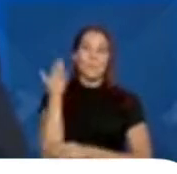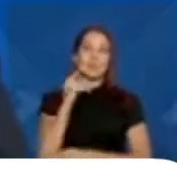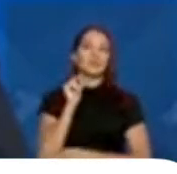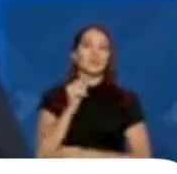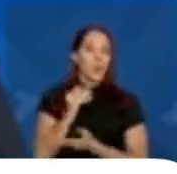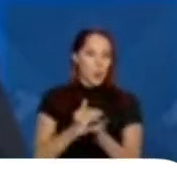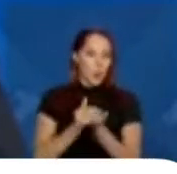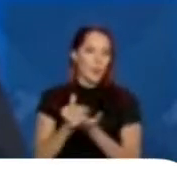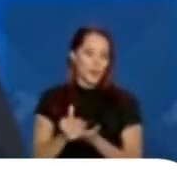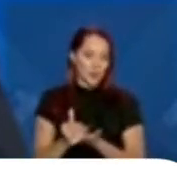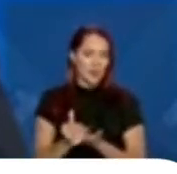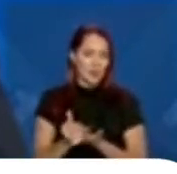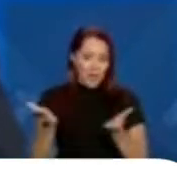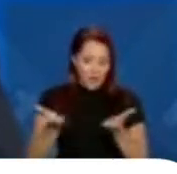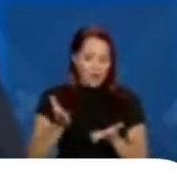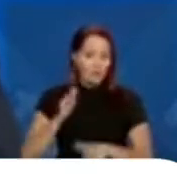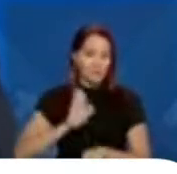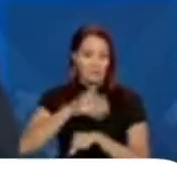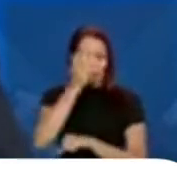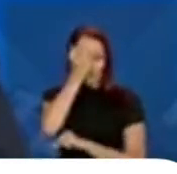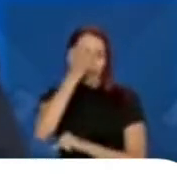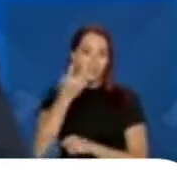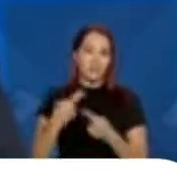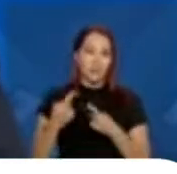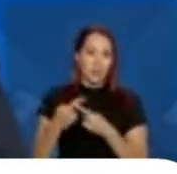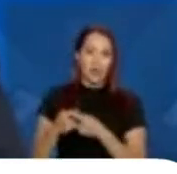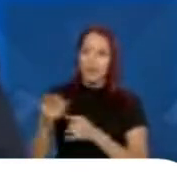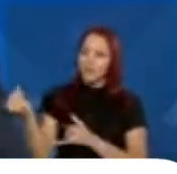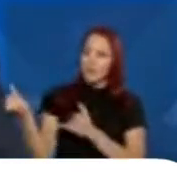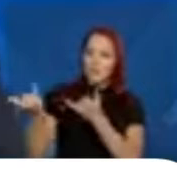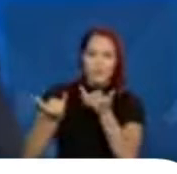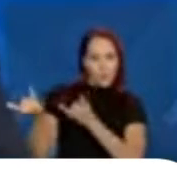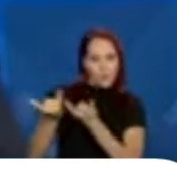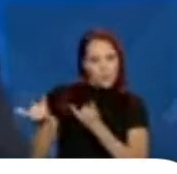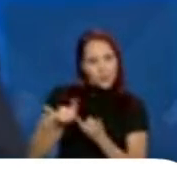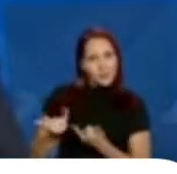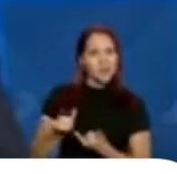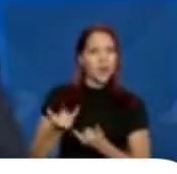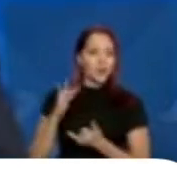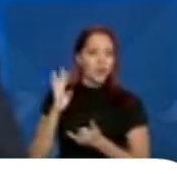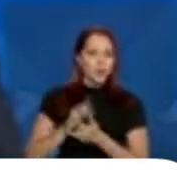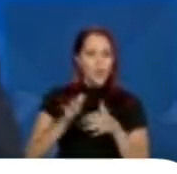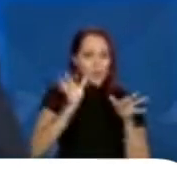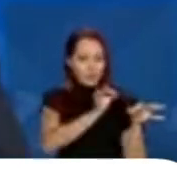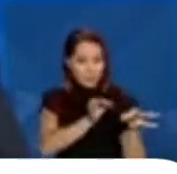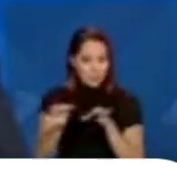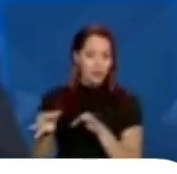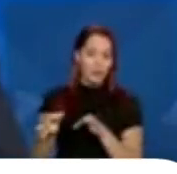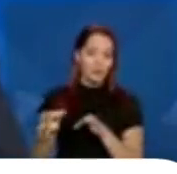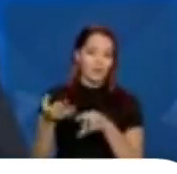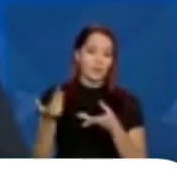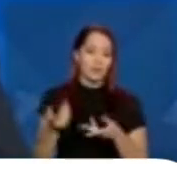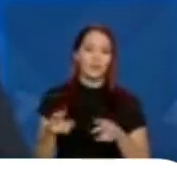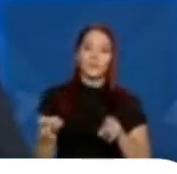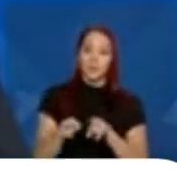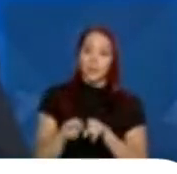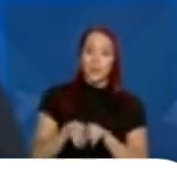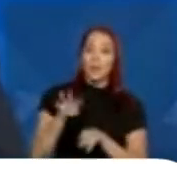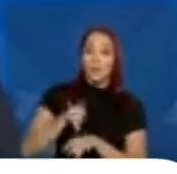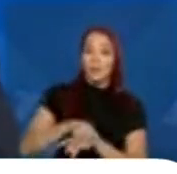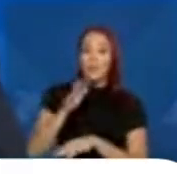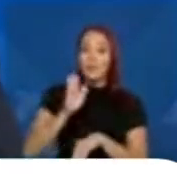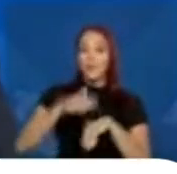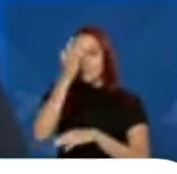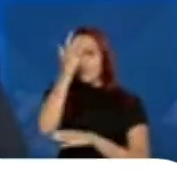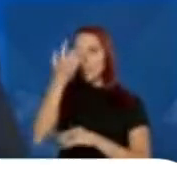É mais fácil porque as informações se tornam mais precisas, é mais fácil porque